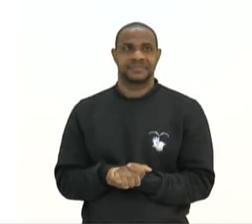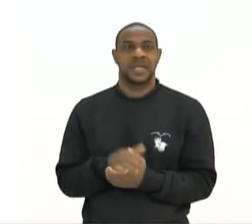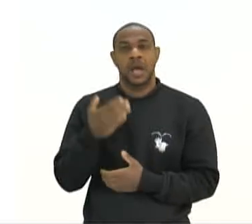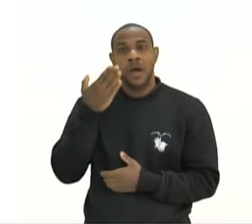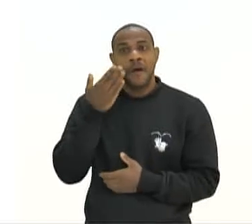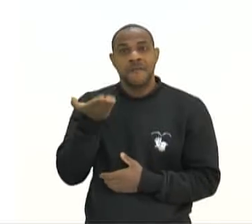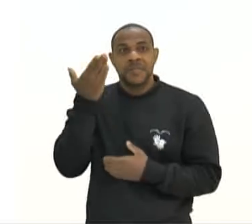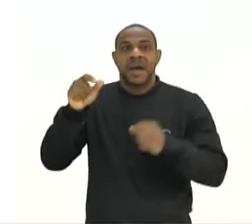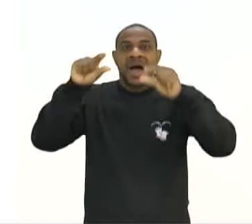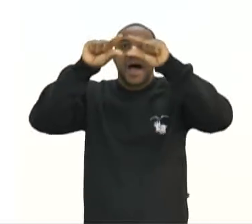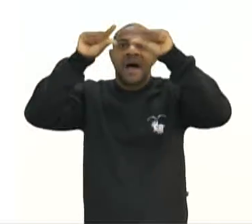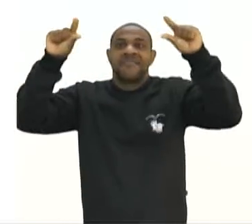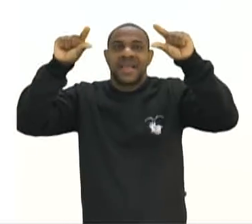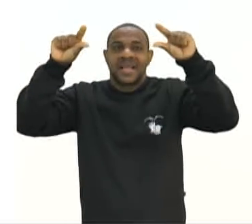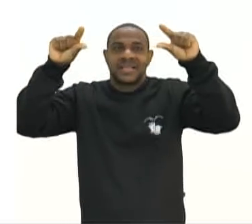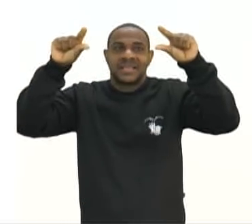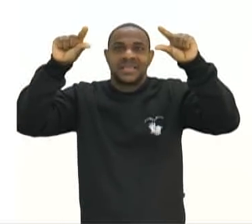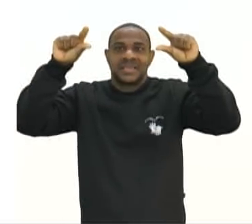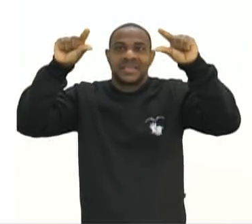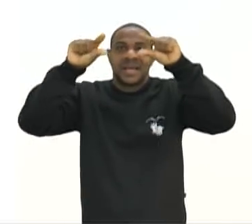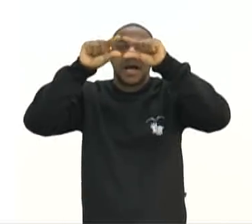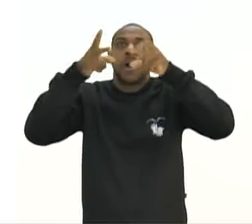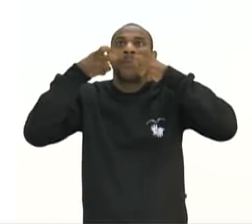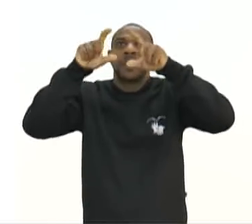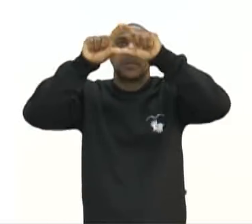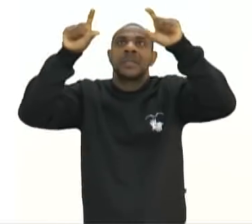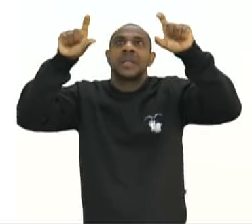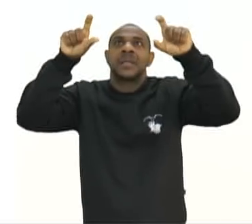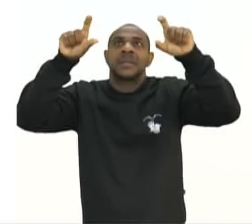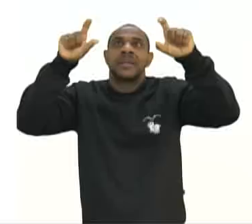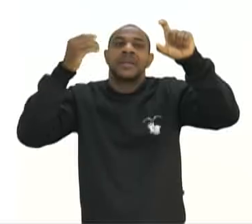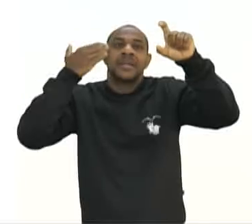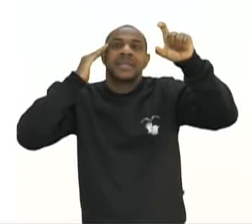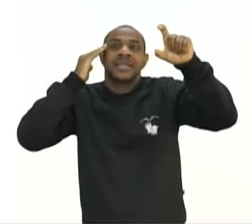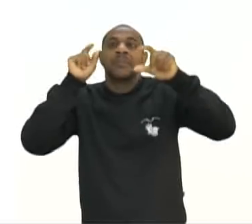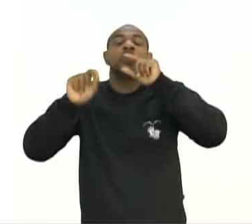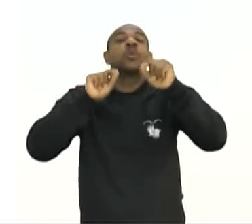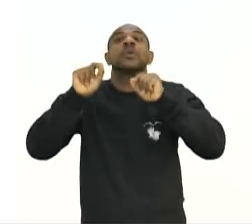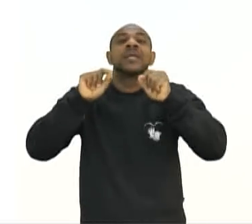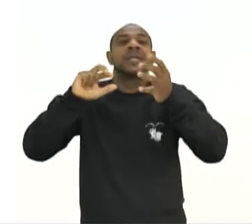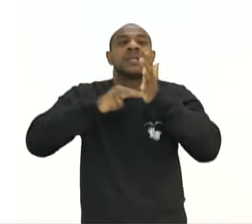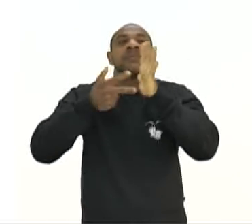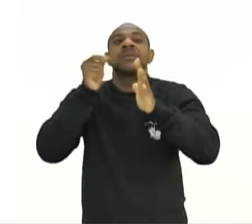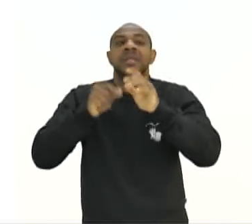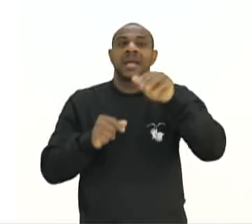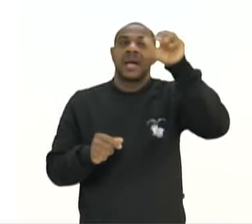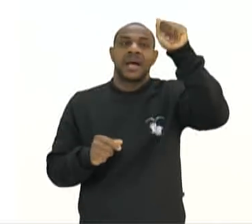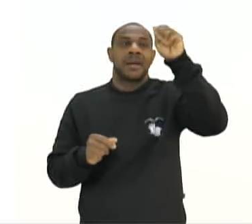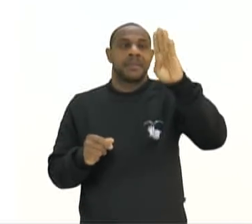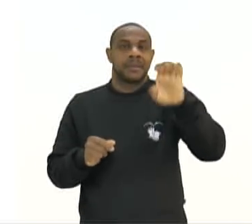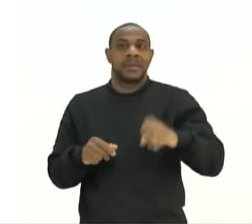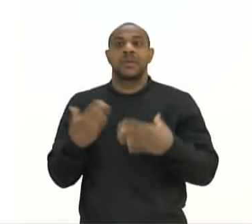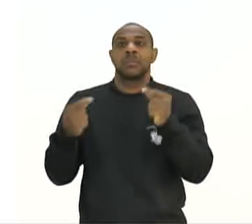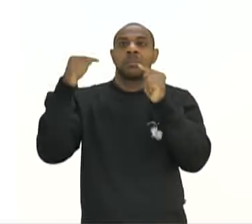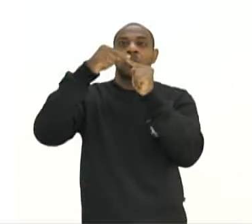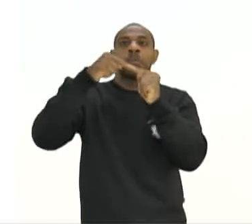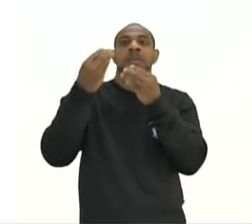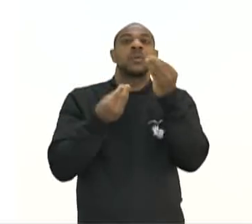frase acima, entendemos que será que é a letter A, B or C?